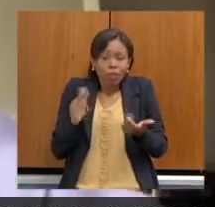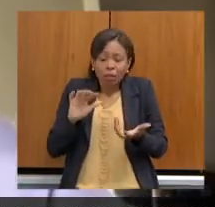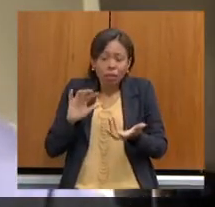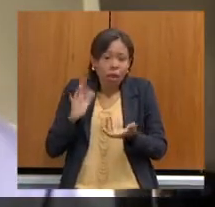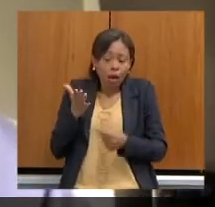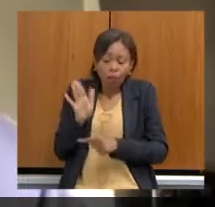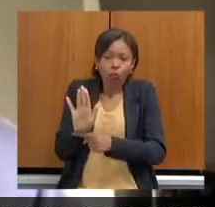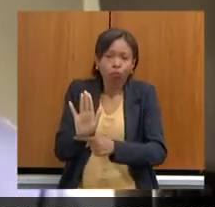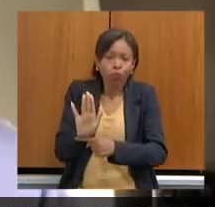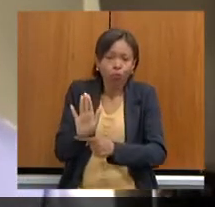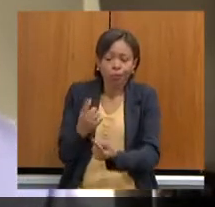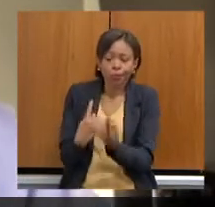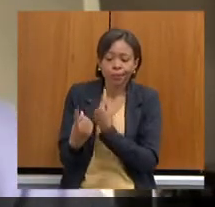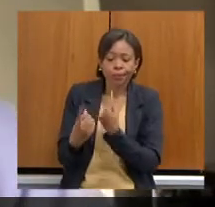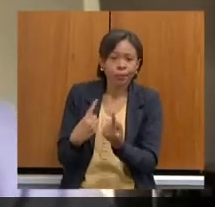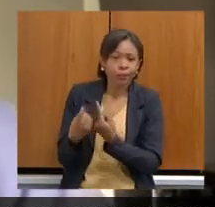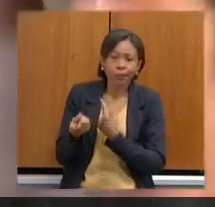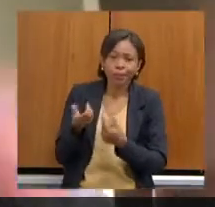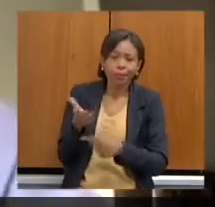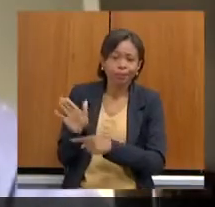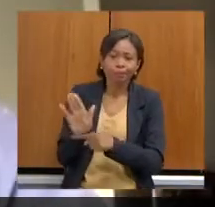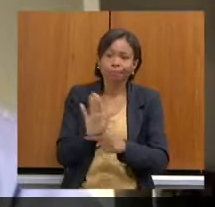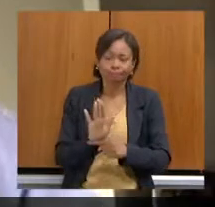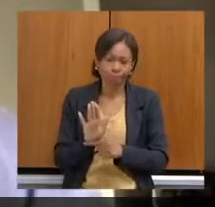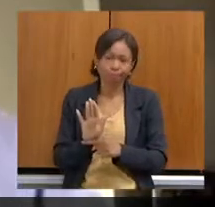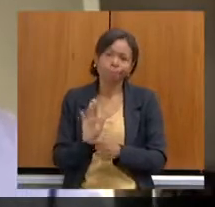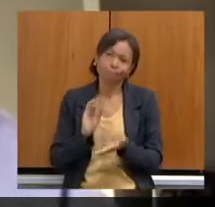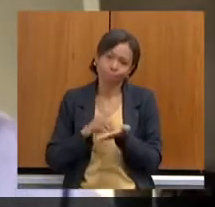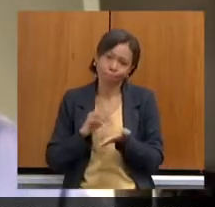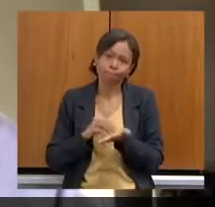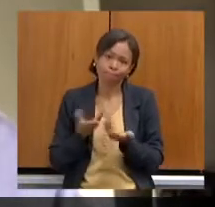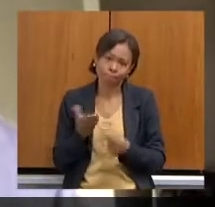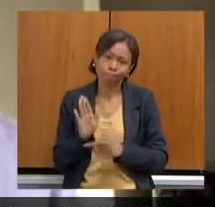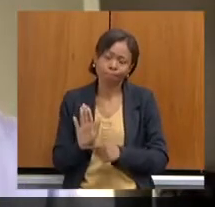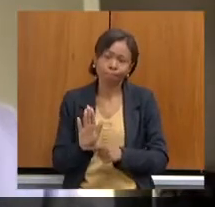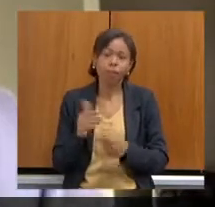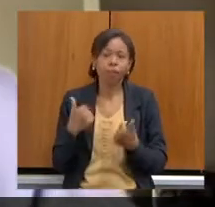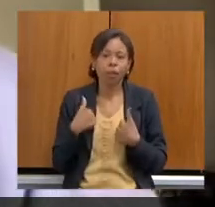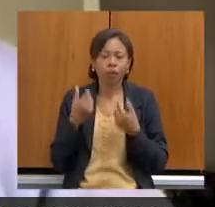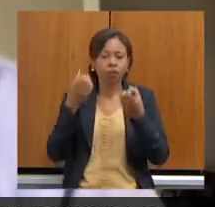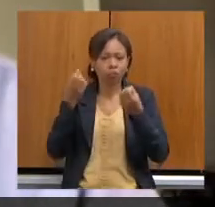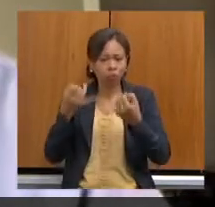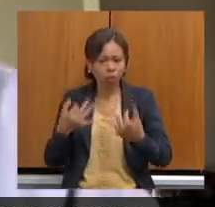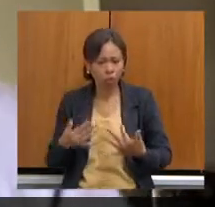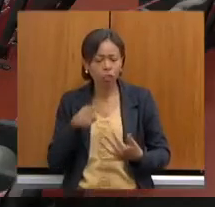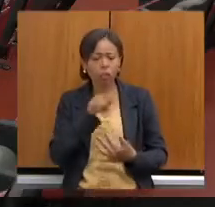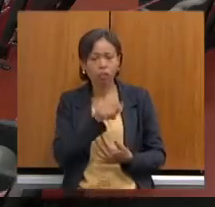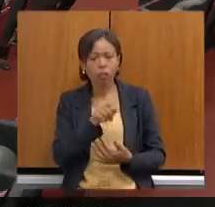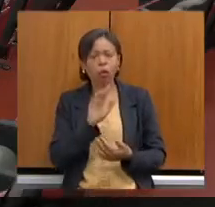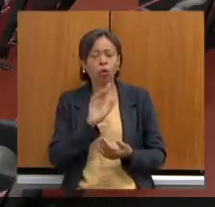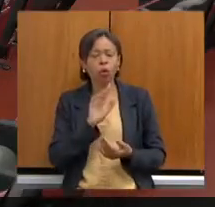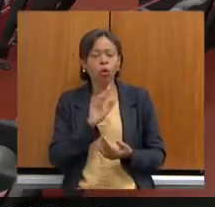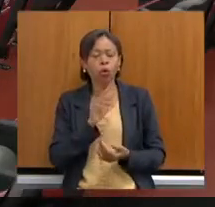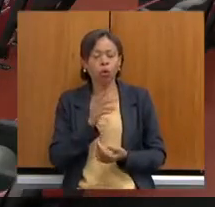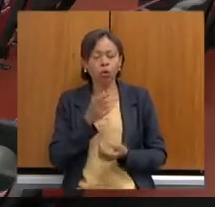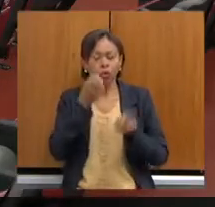para escoar nossa produção eu vou deixar que o senhor a palavra e no final eu queria fazer uma cueca também obrigado